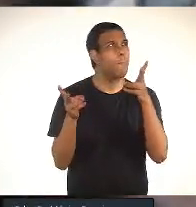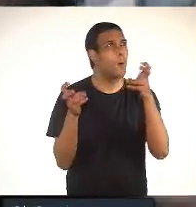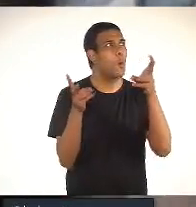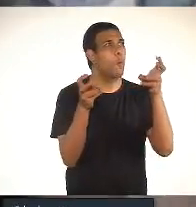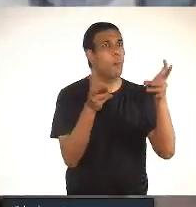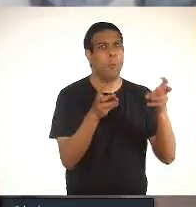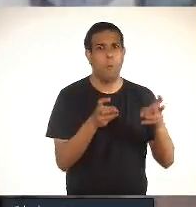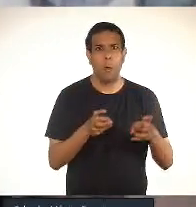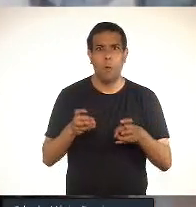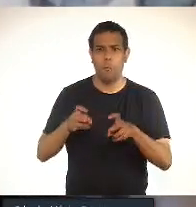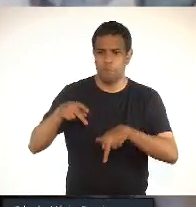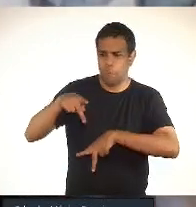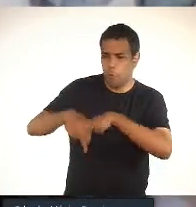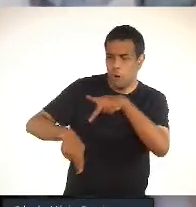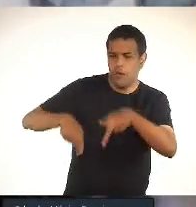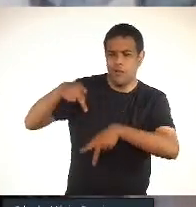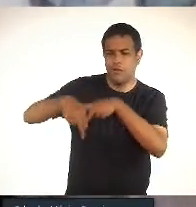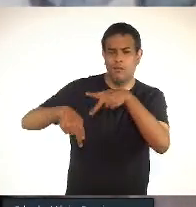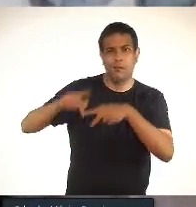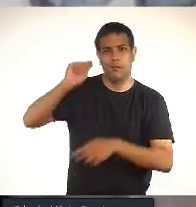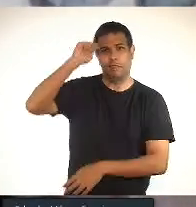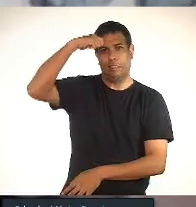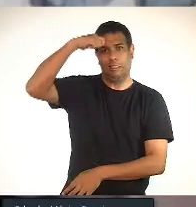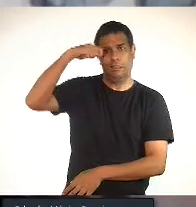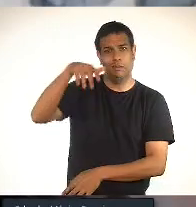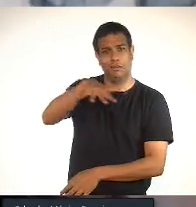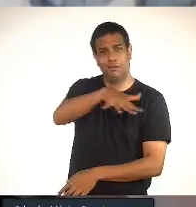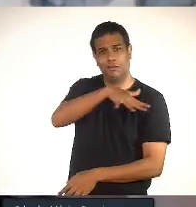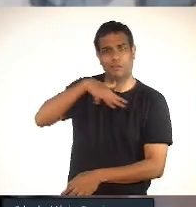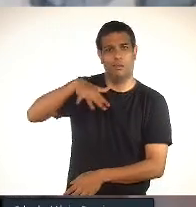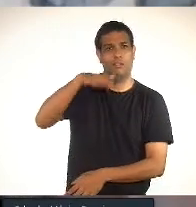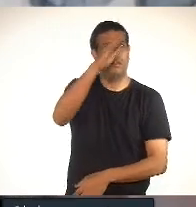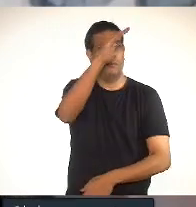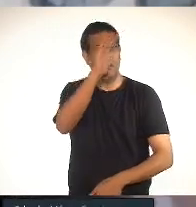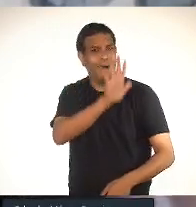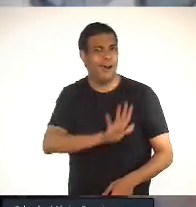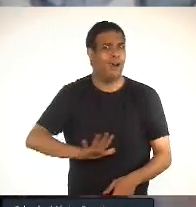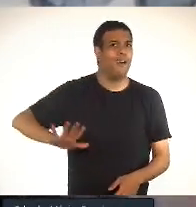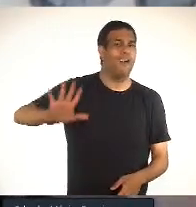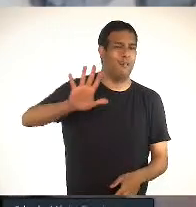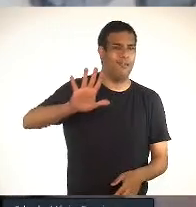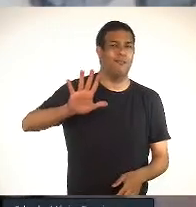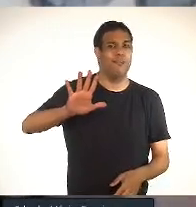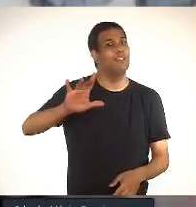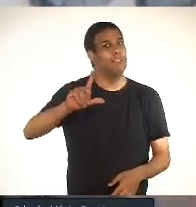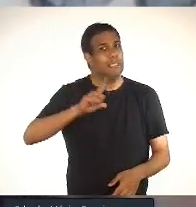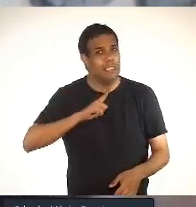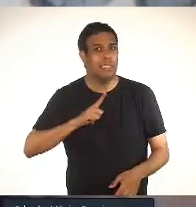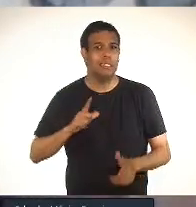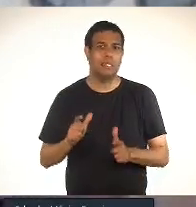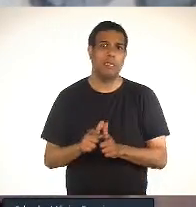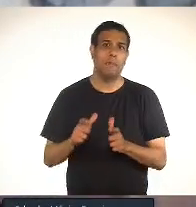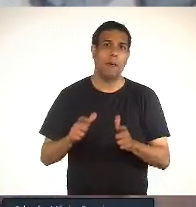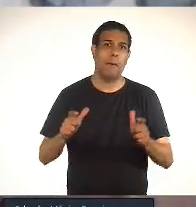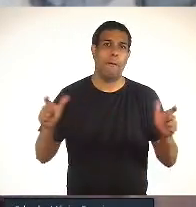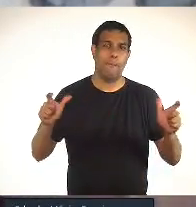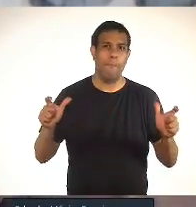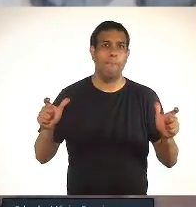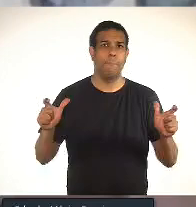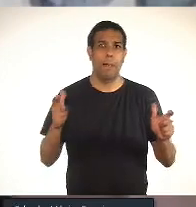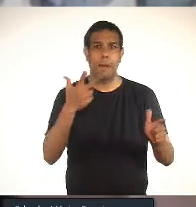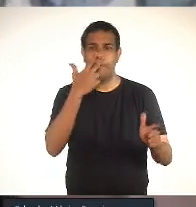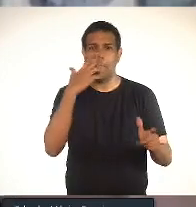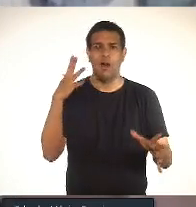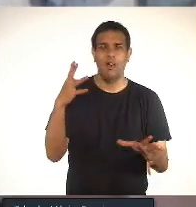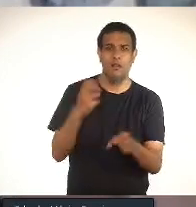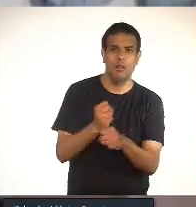populações negras nesse Brasil, nesse país, majoritariamente negro, mais de 50%, a gente pode